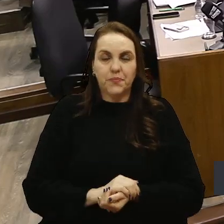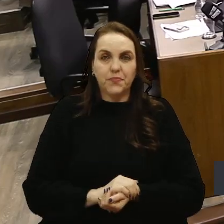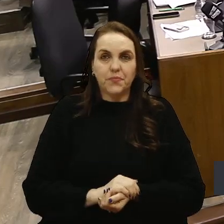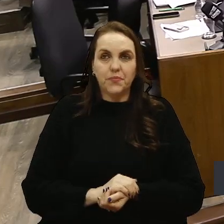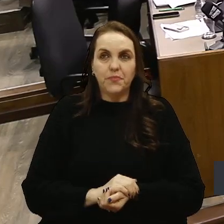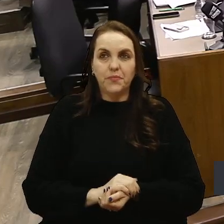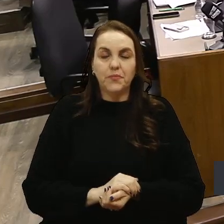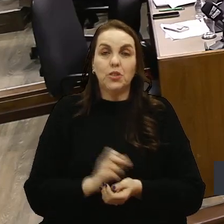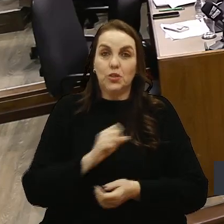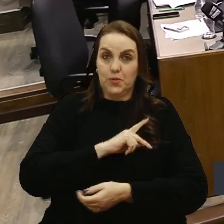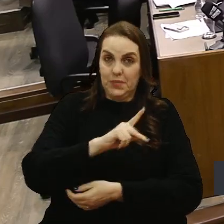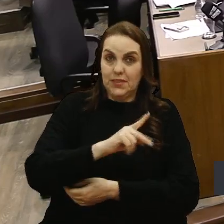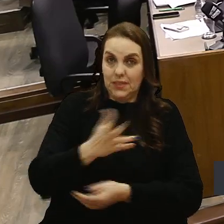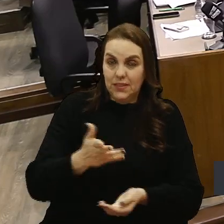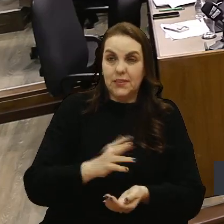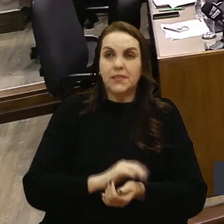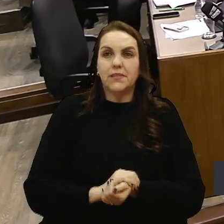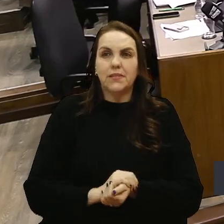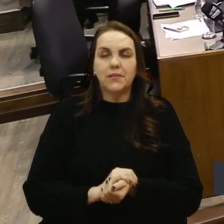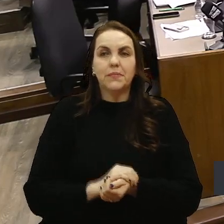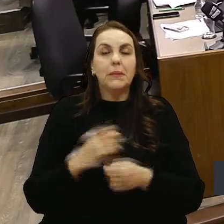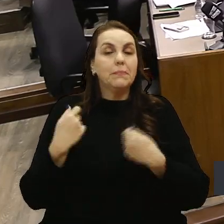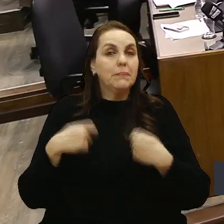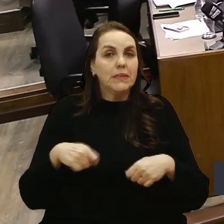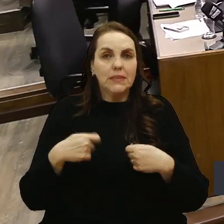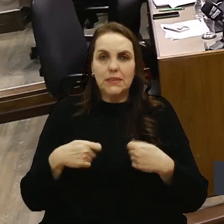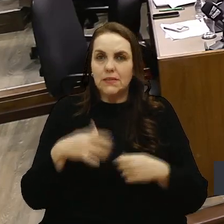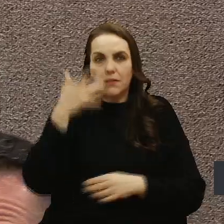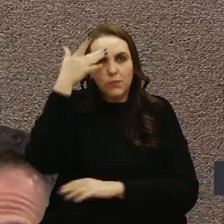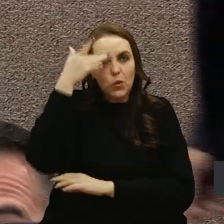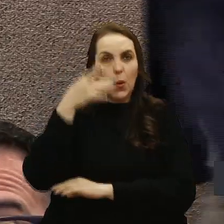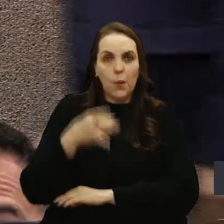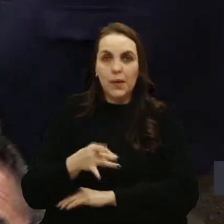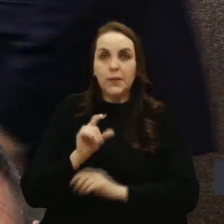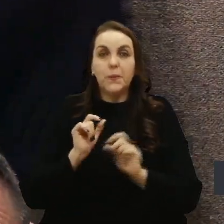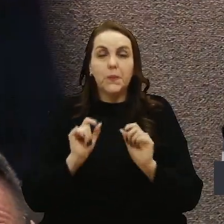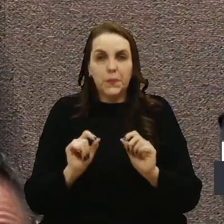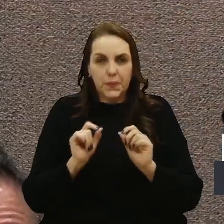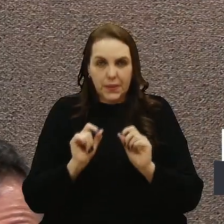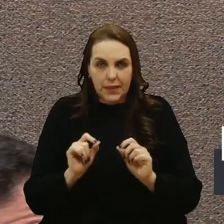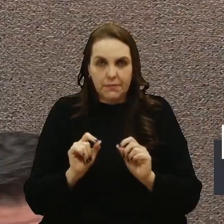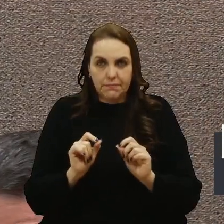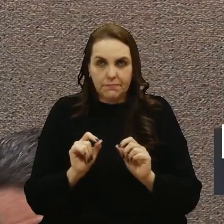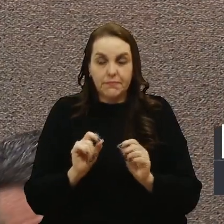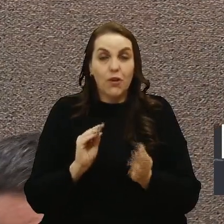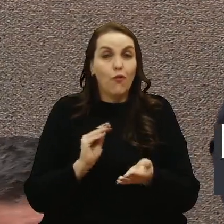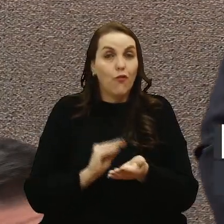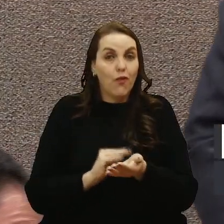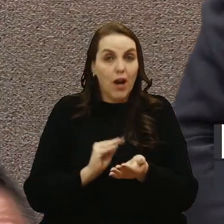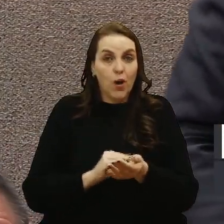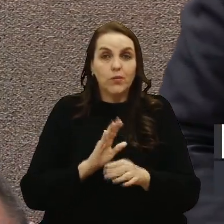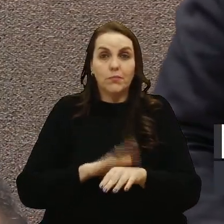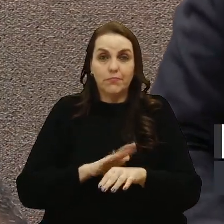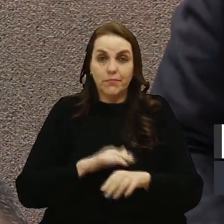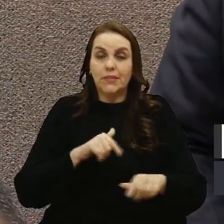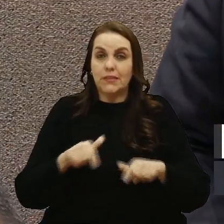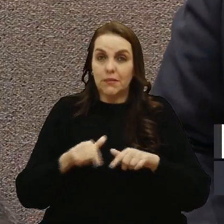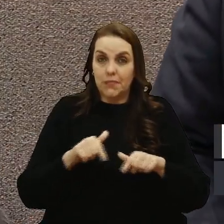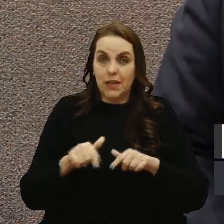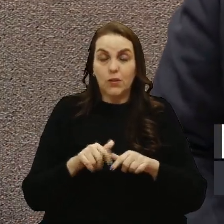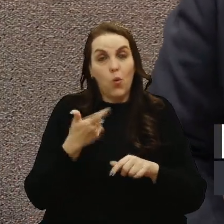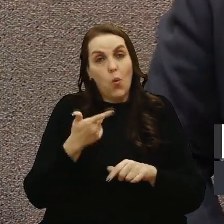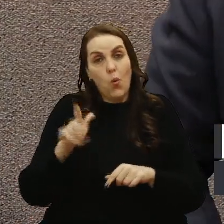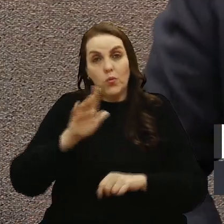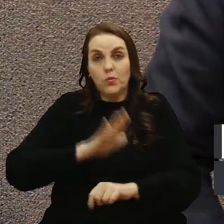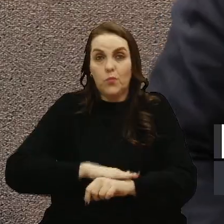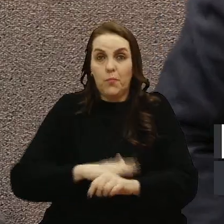Senhor presidente, precisamos compreender que estamos em escassez de mão de obra. São outros tempos.